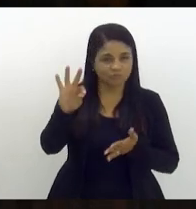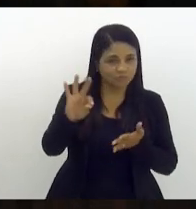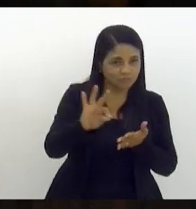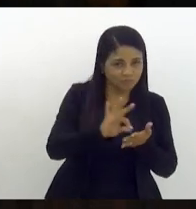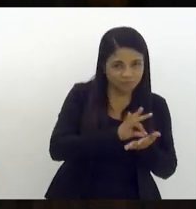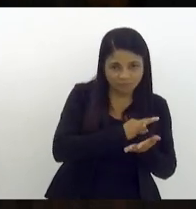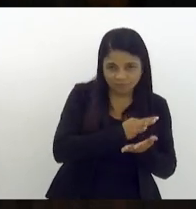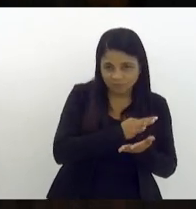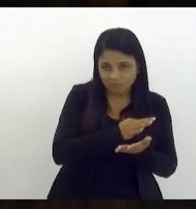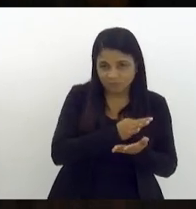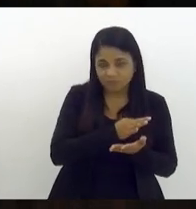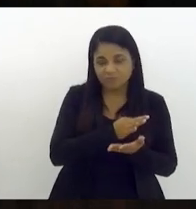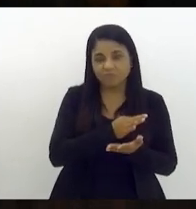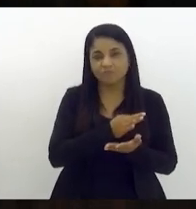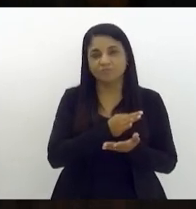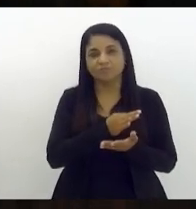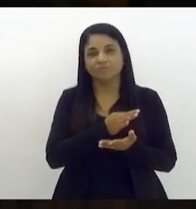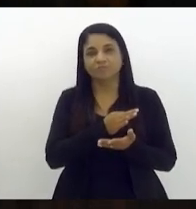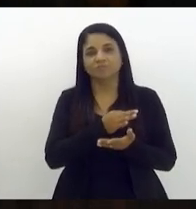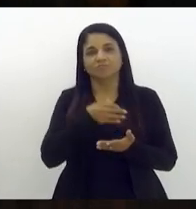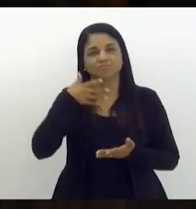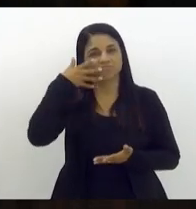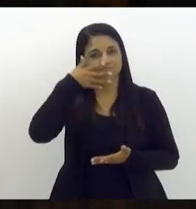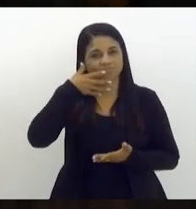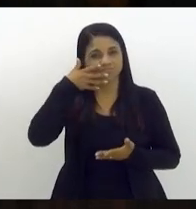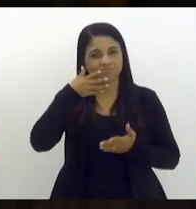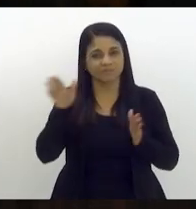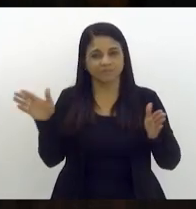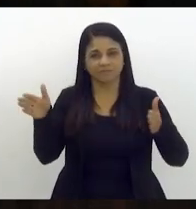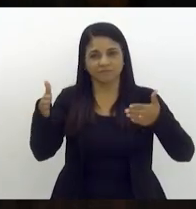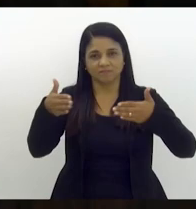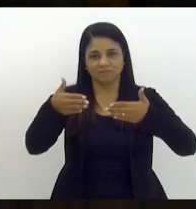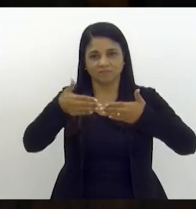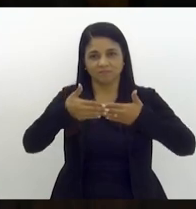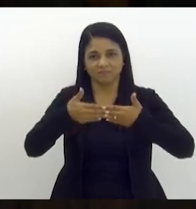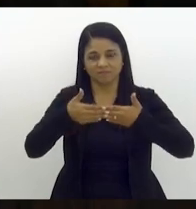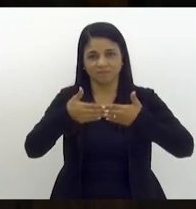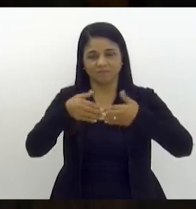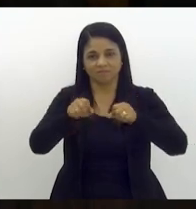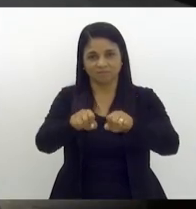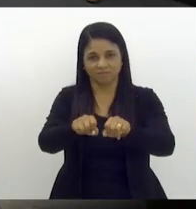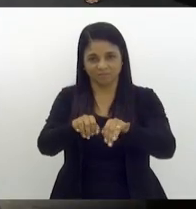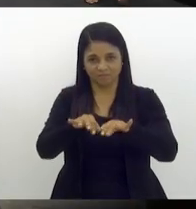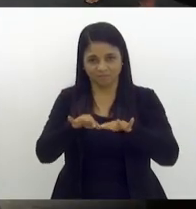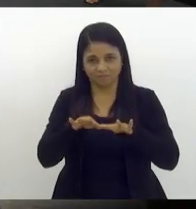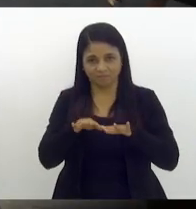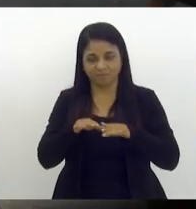oradores inscritos, está encerrada a sessão.